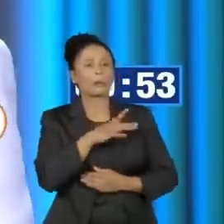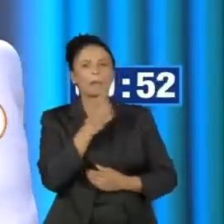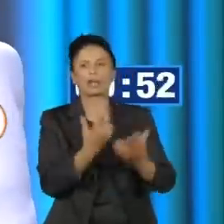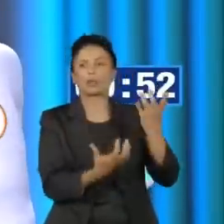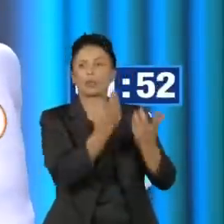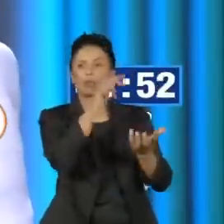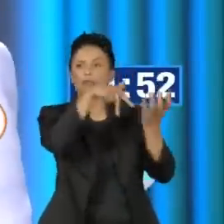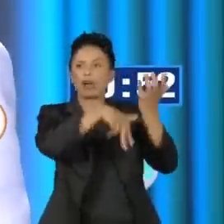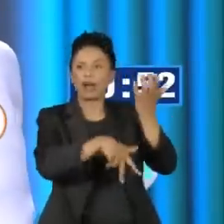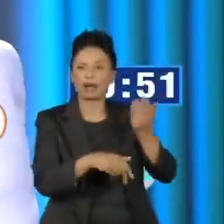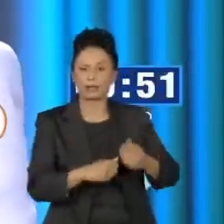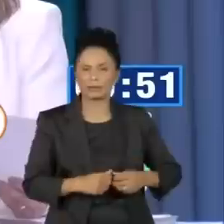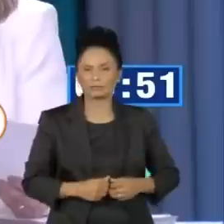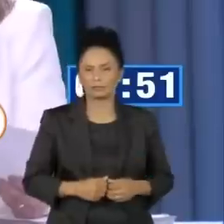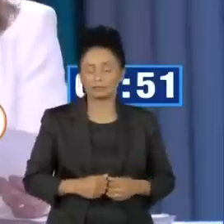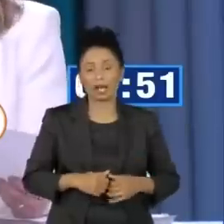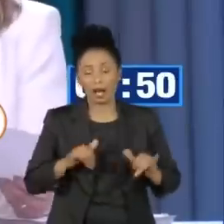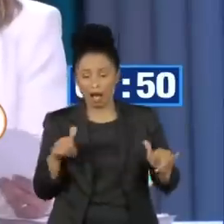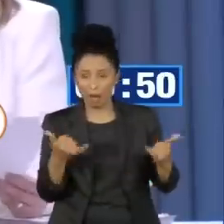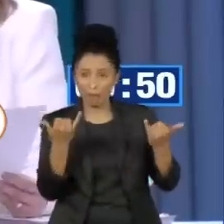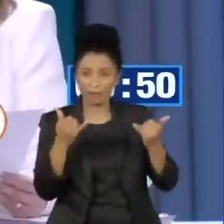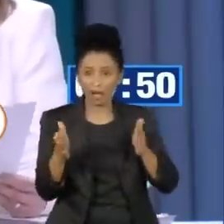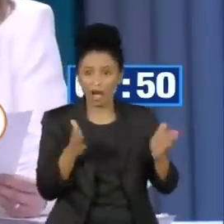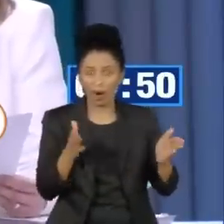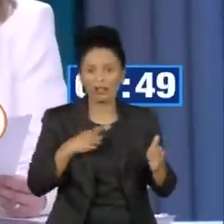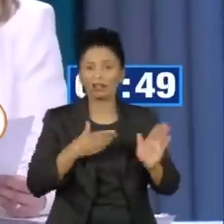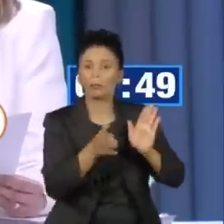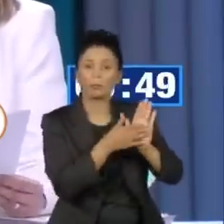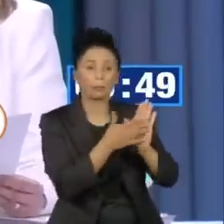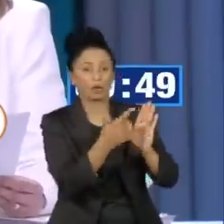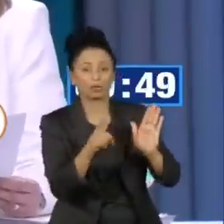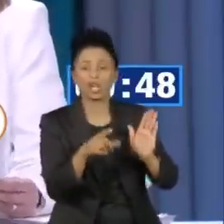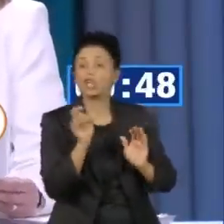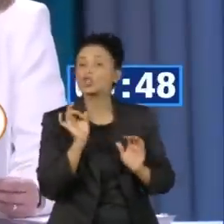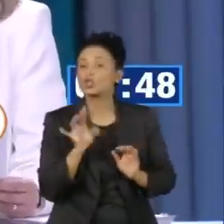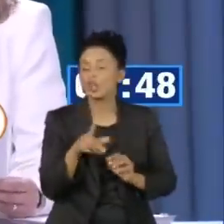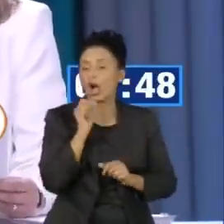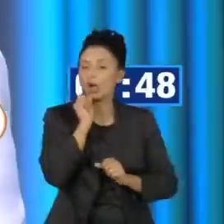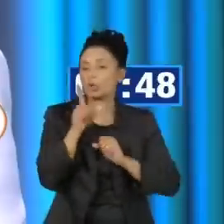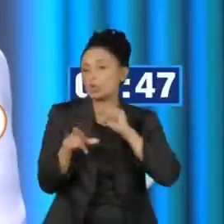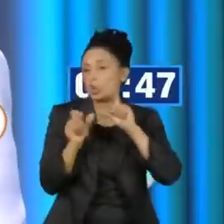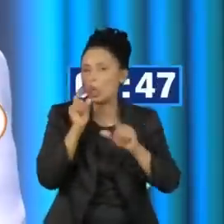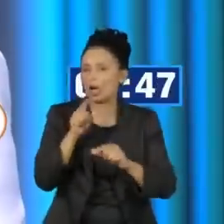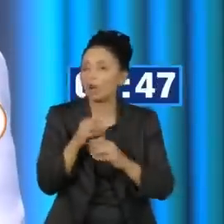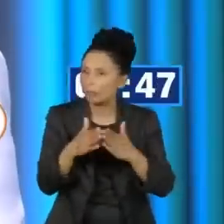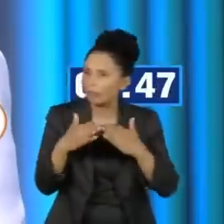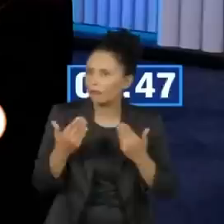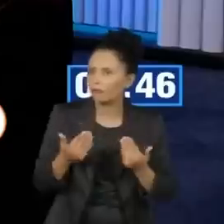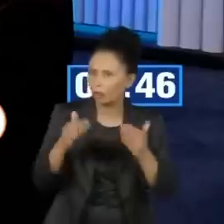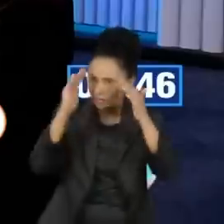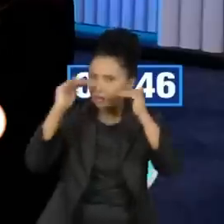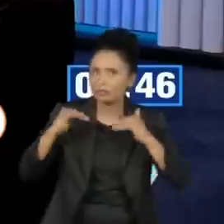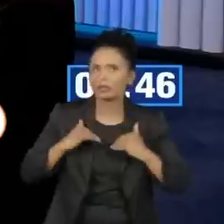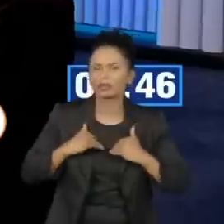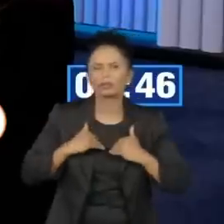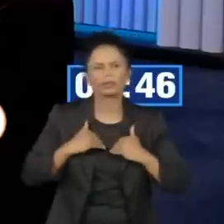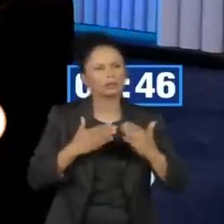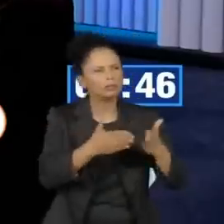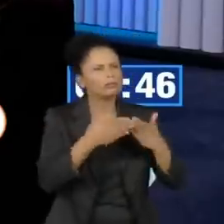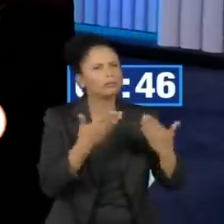quero aproveitar esse momento para mostrar que não tem proposta só tem e dizer Senhor por favor